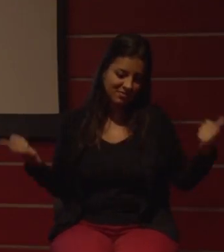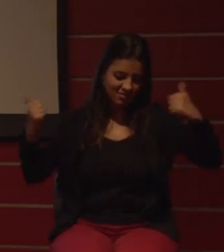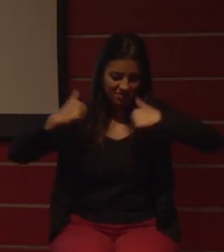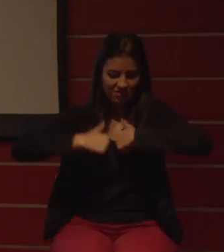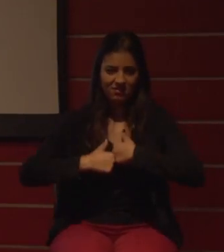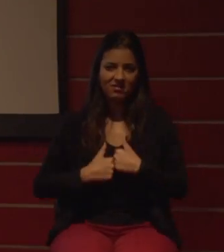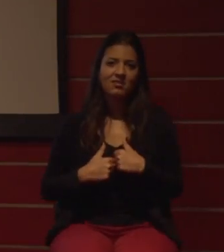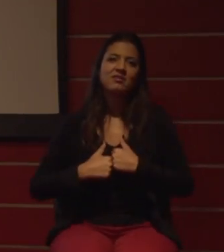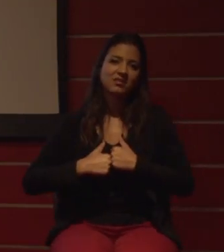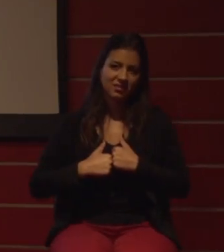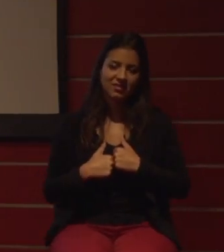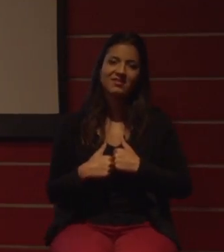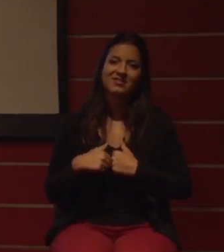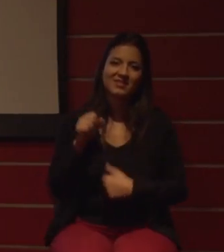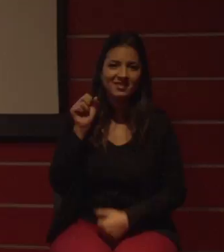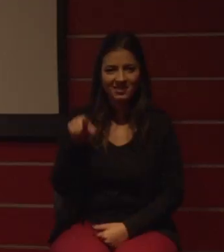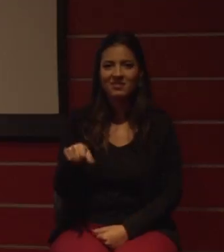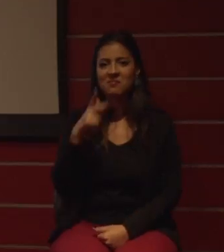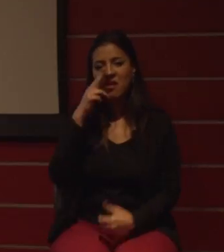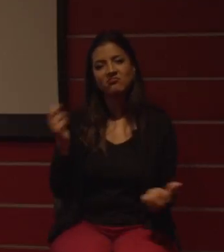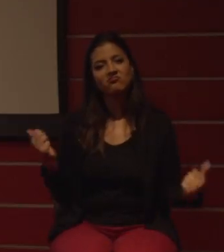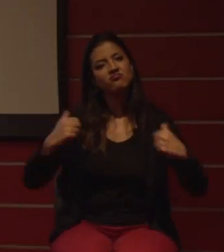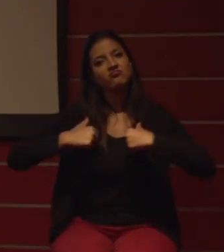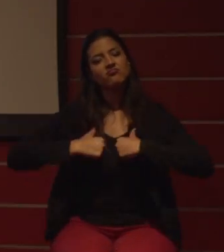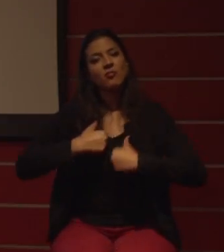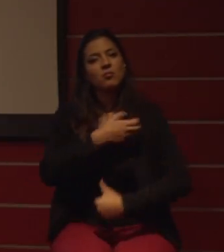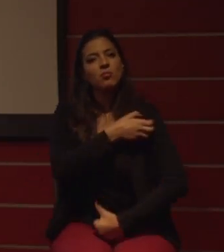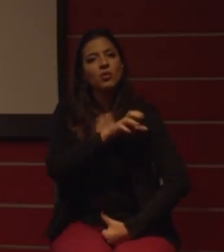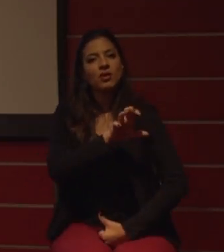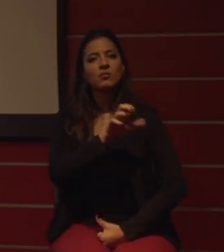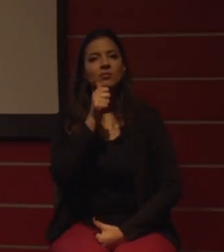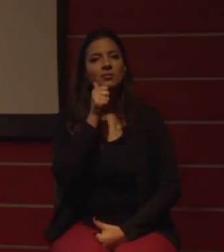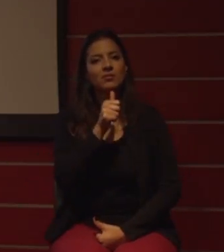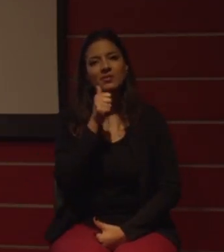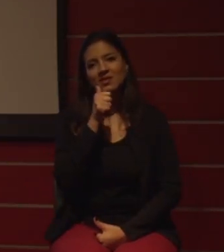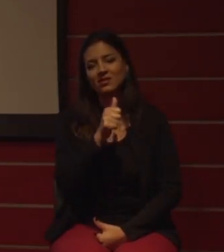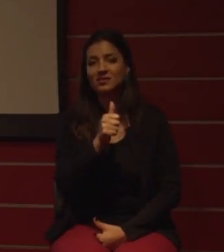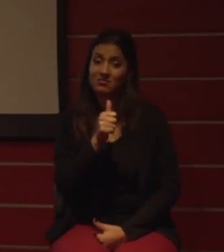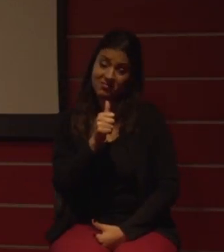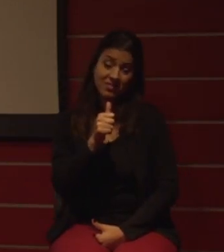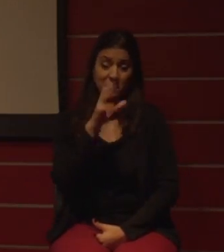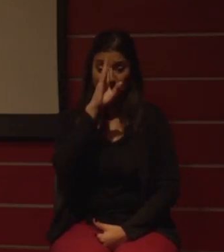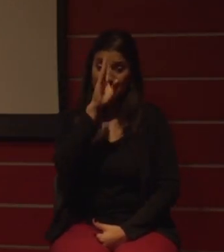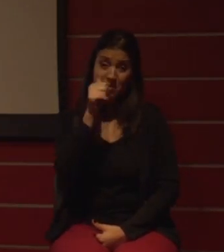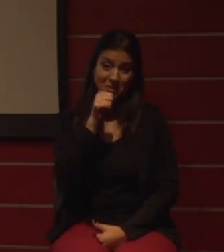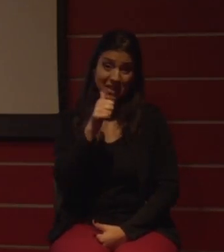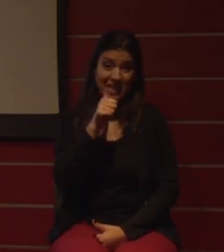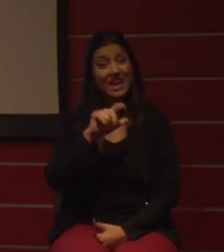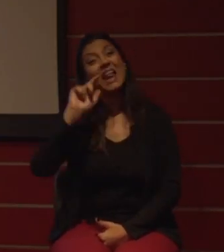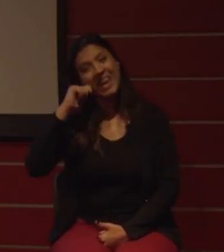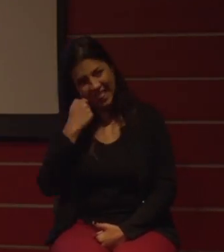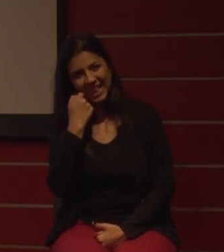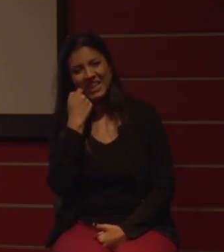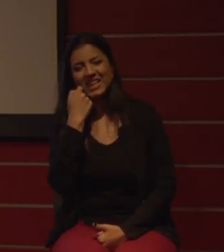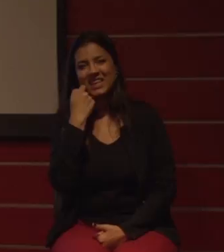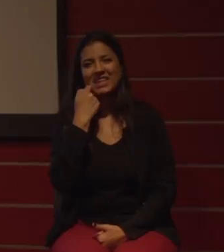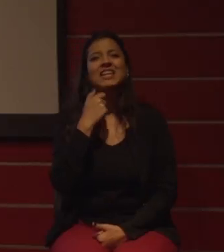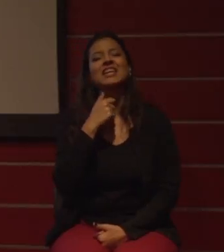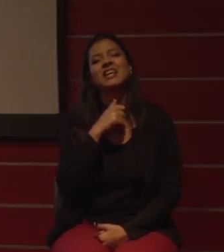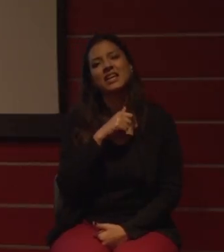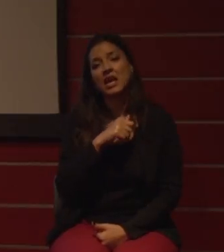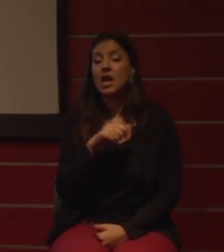é é é uma coisa de de empoderamento para meninas também principalmente para meninas negras né é uma